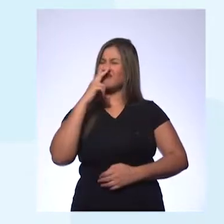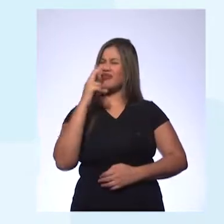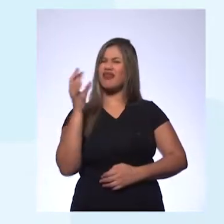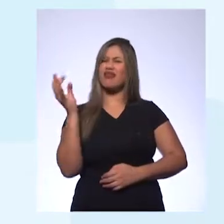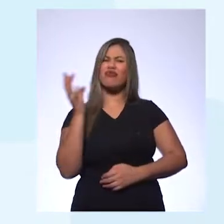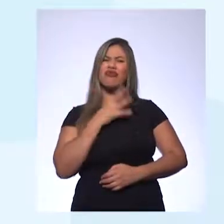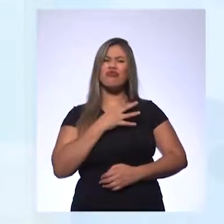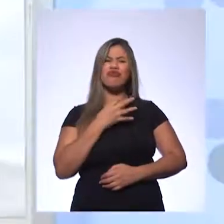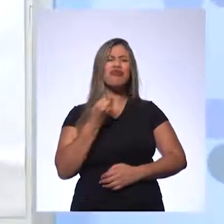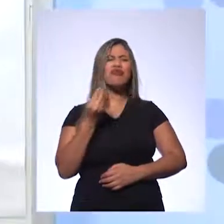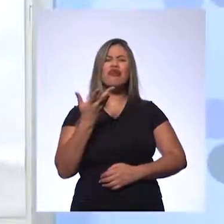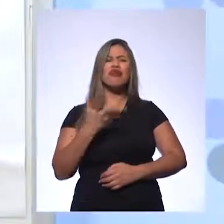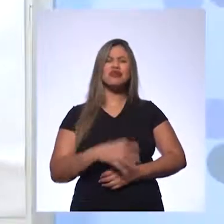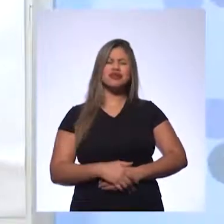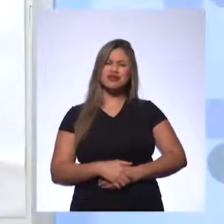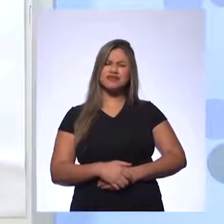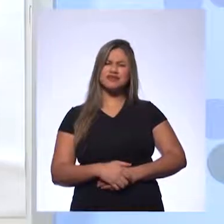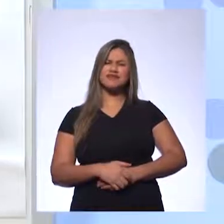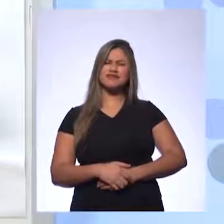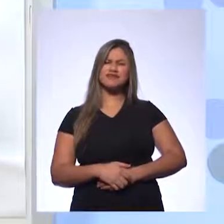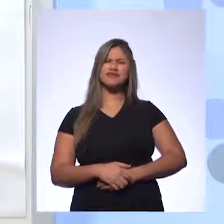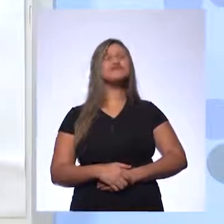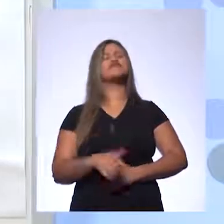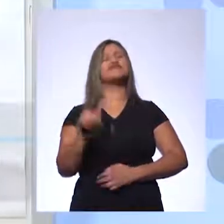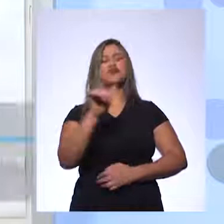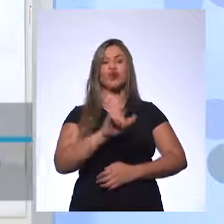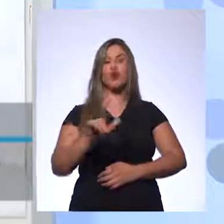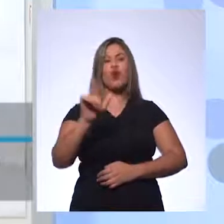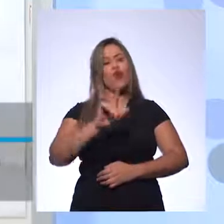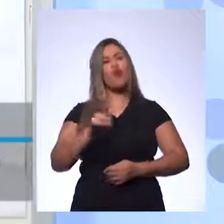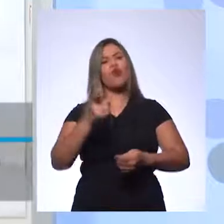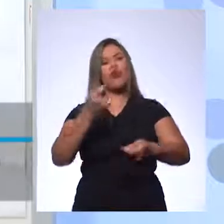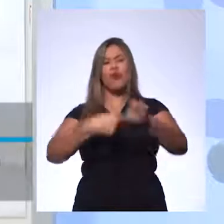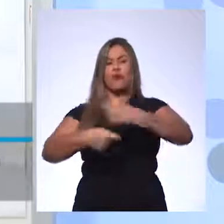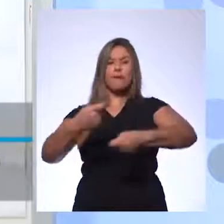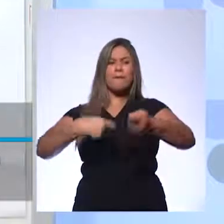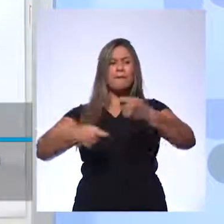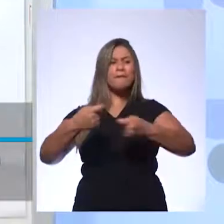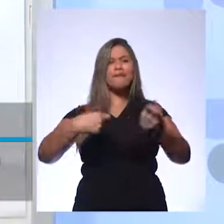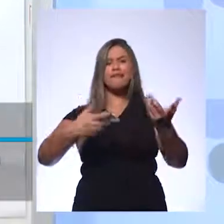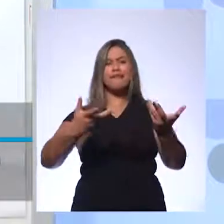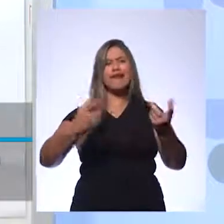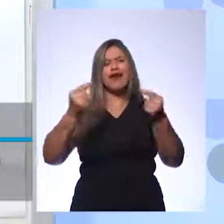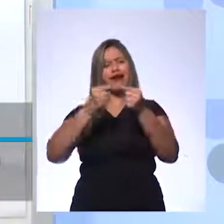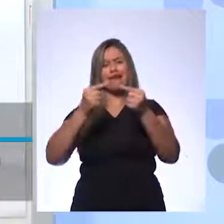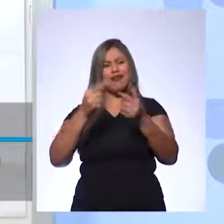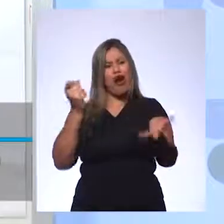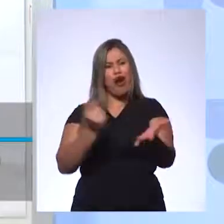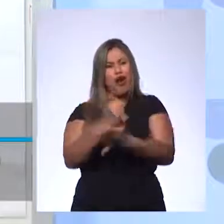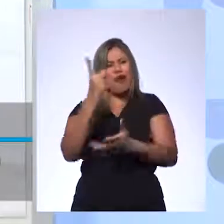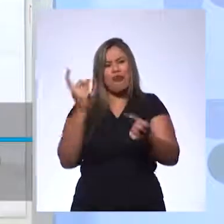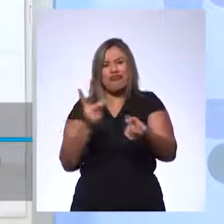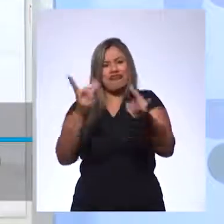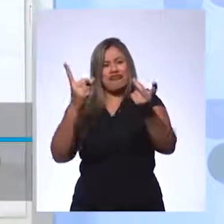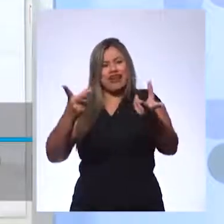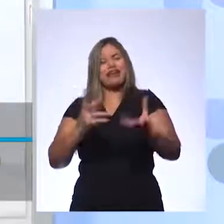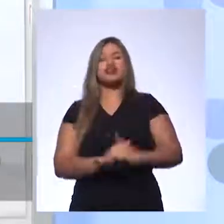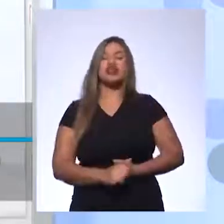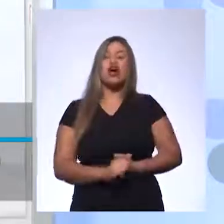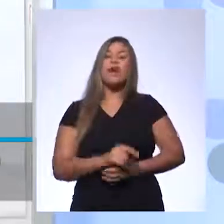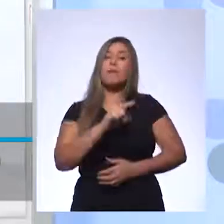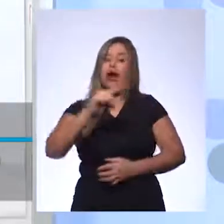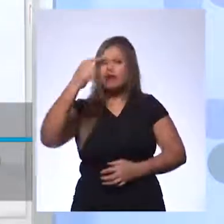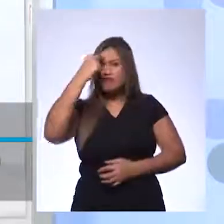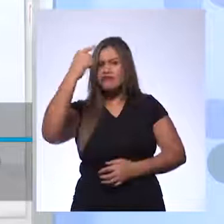óbvio né 6º ano quando o nosso contextualizamos assim a lógica comércio é compra e venda e se parece muito Óbvio Mas vocês já